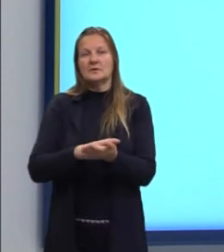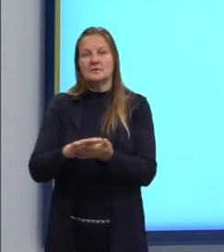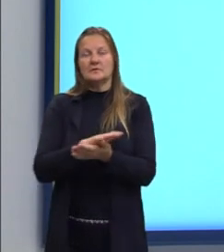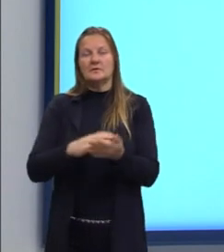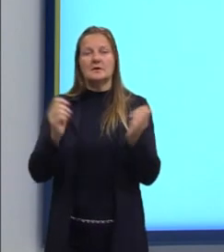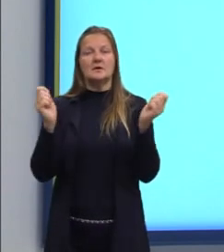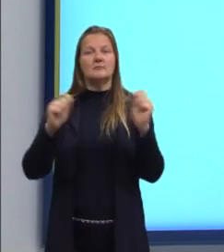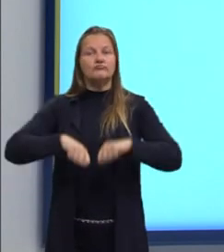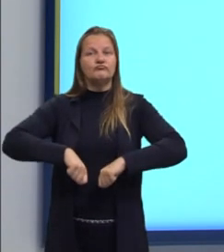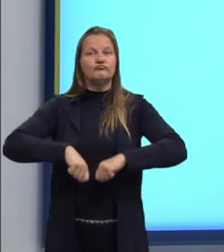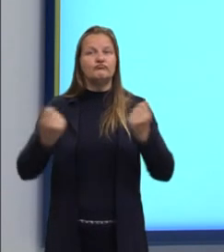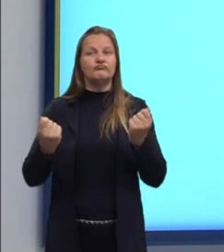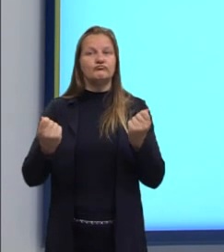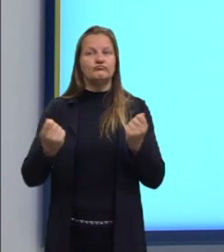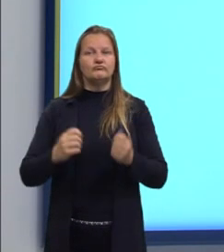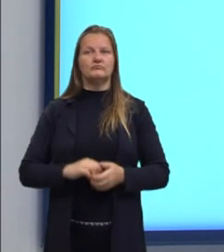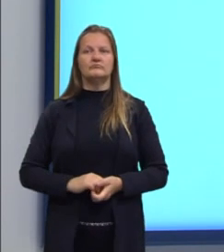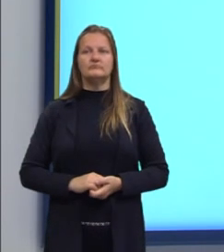sistema impossível